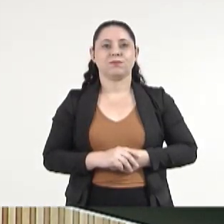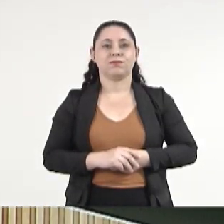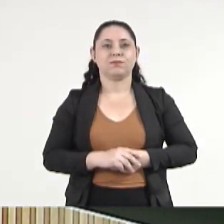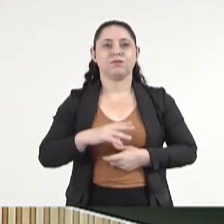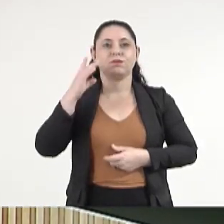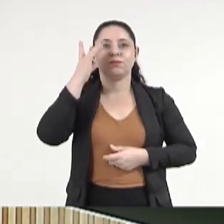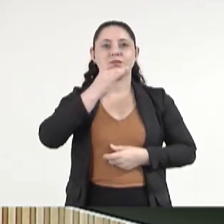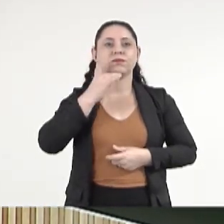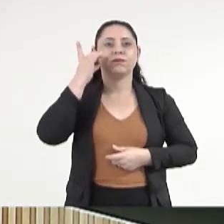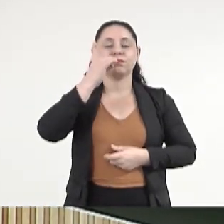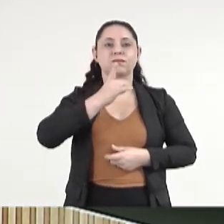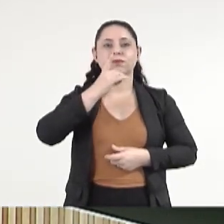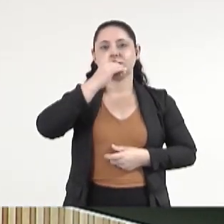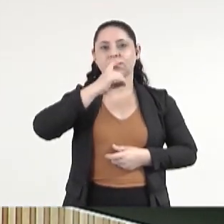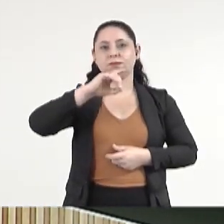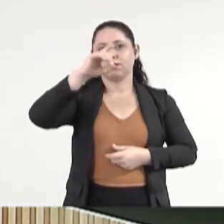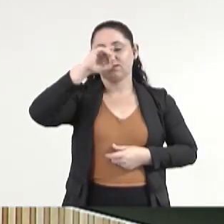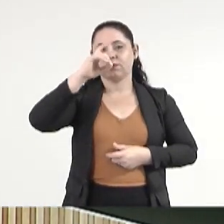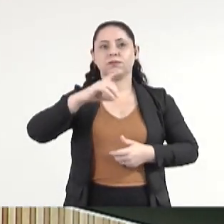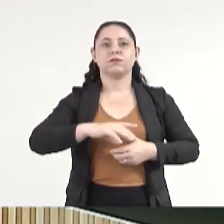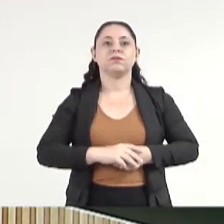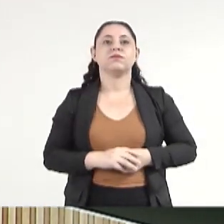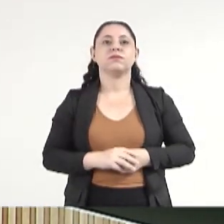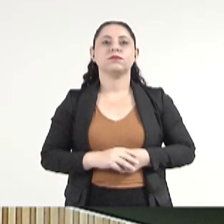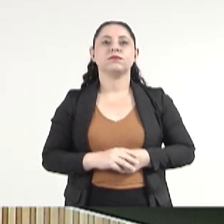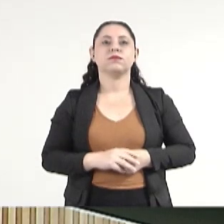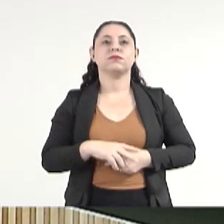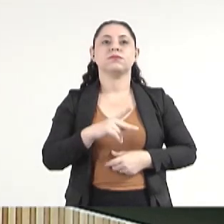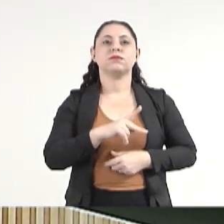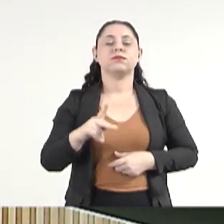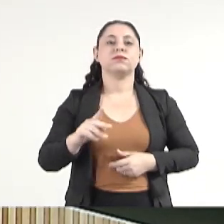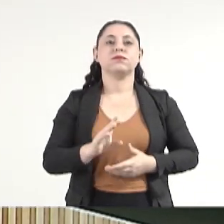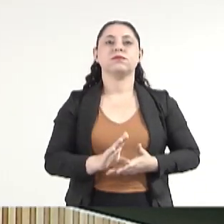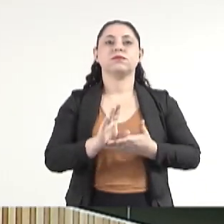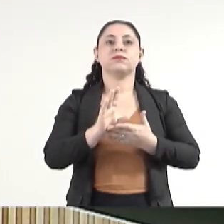E o deputado Zeca do PT, que preside a comissão